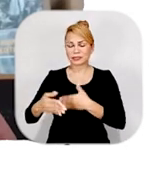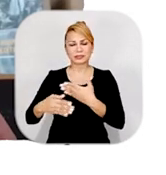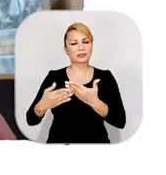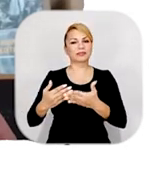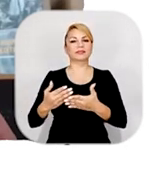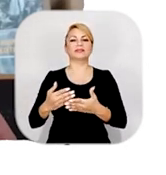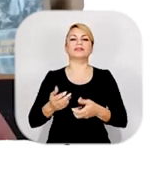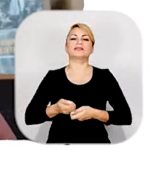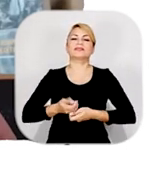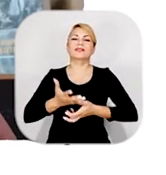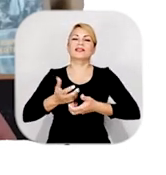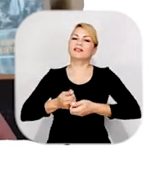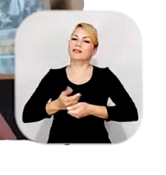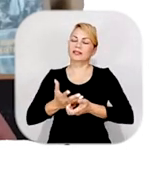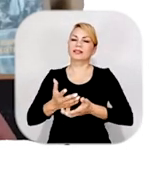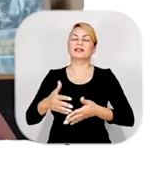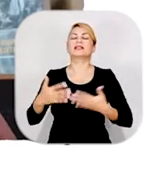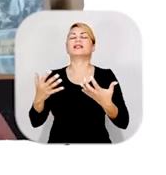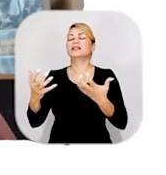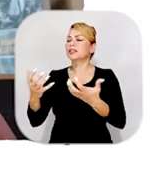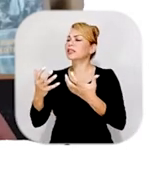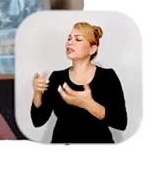dissesse do seu envolvimento